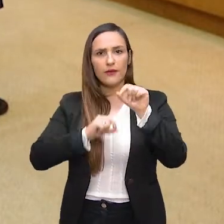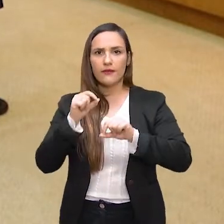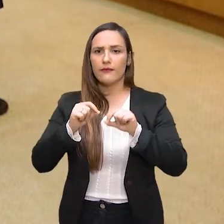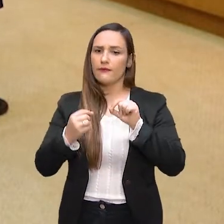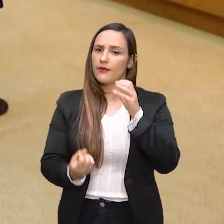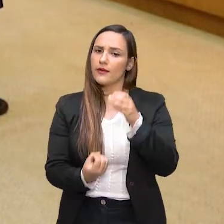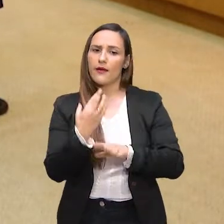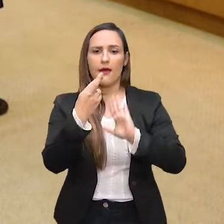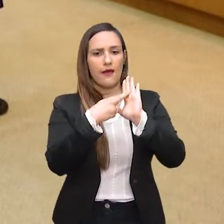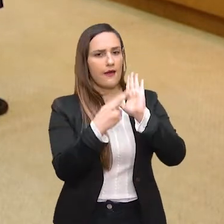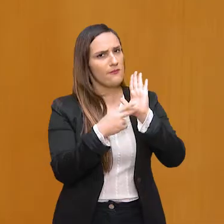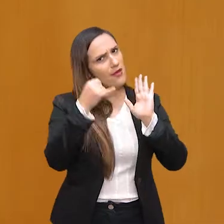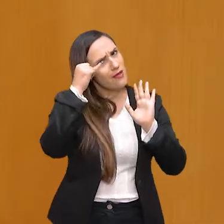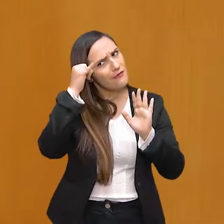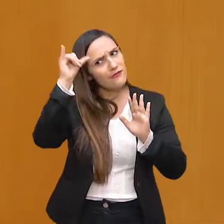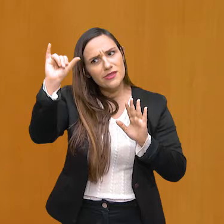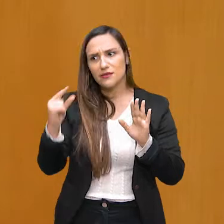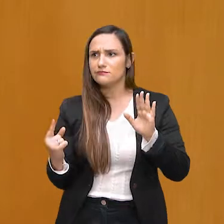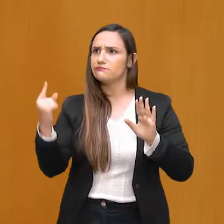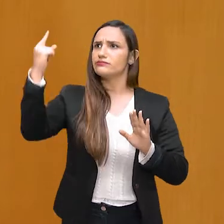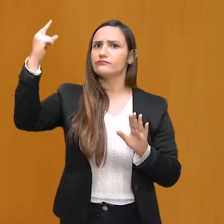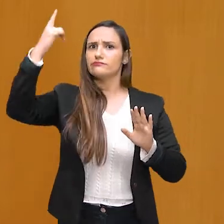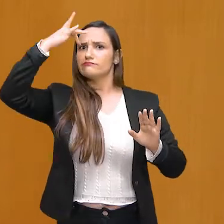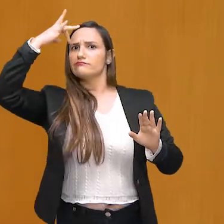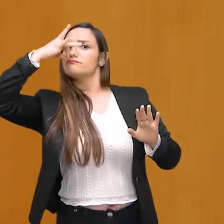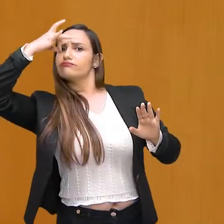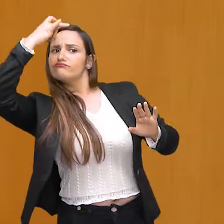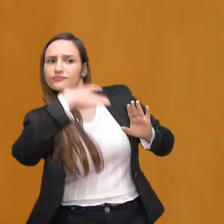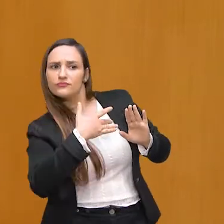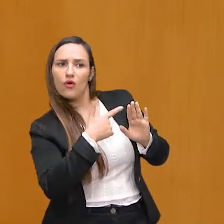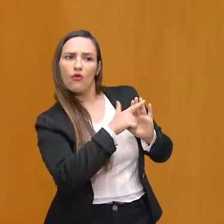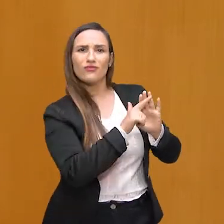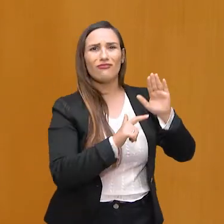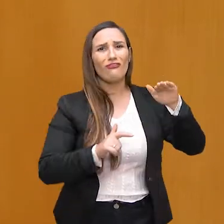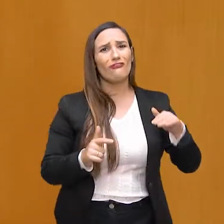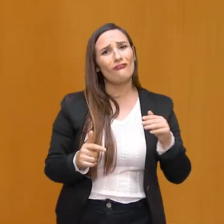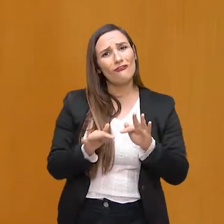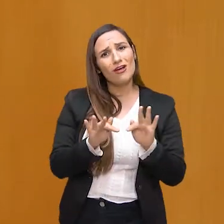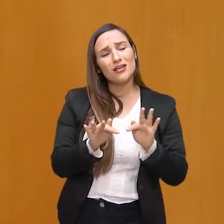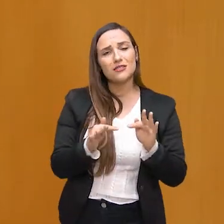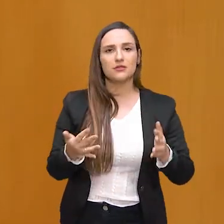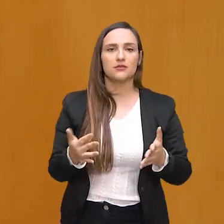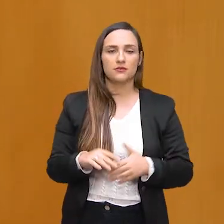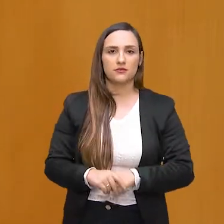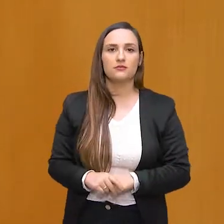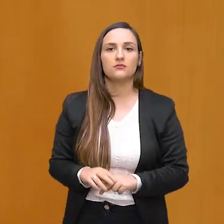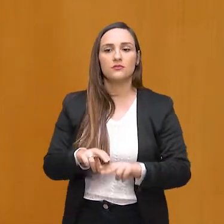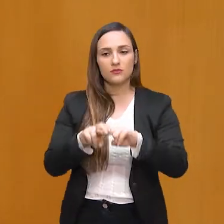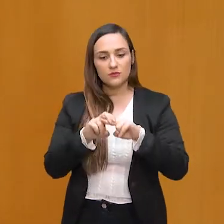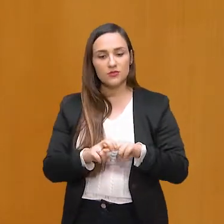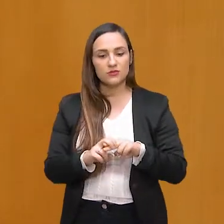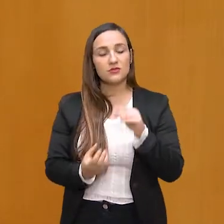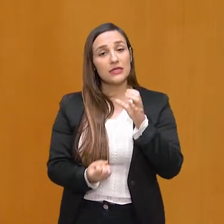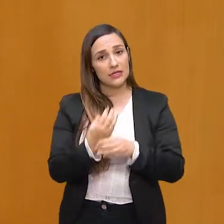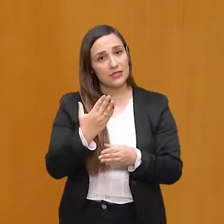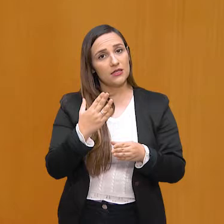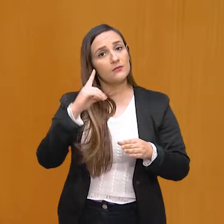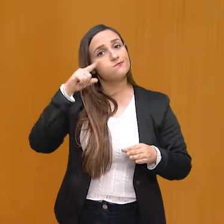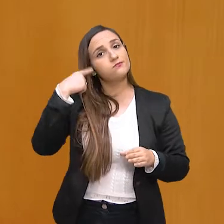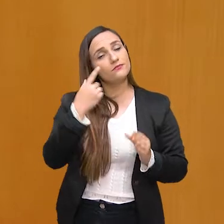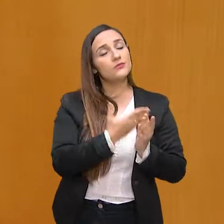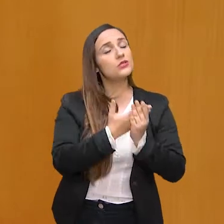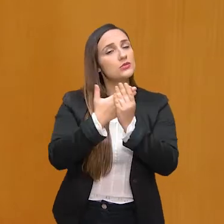forte. E a partir daí surgiu a noção de direito processual, de norma processual, que até